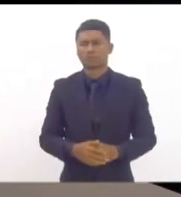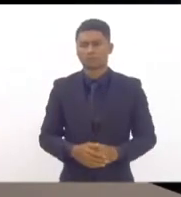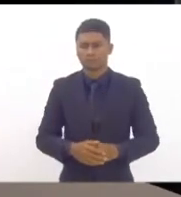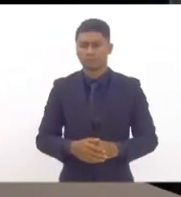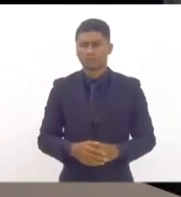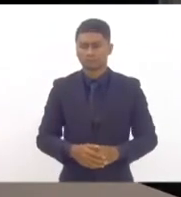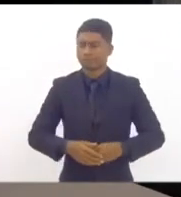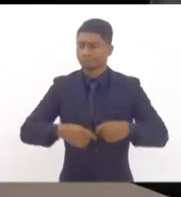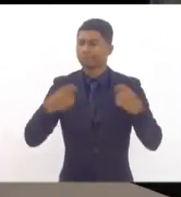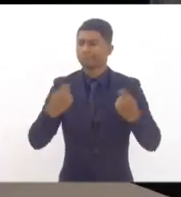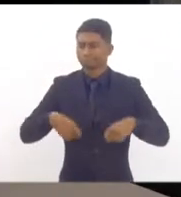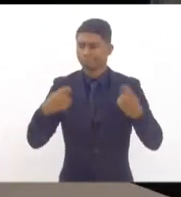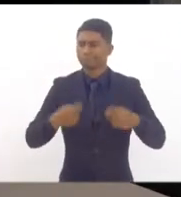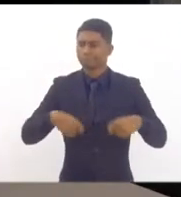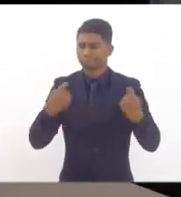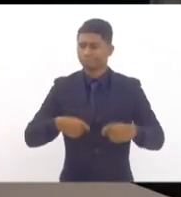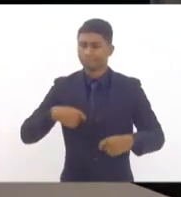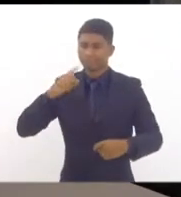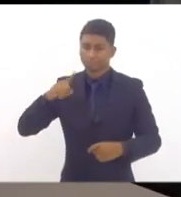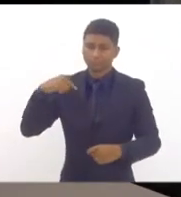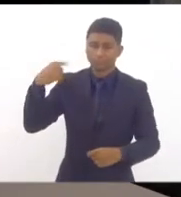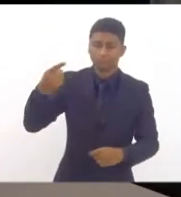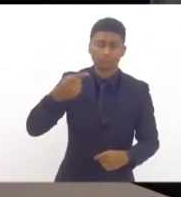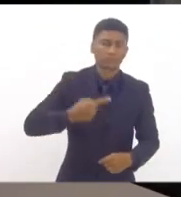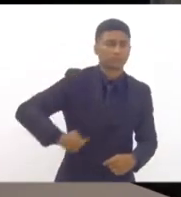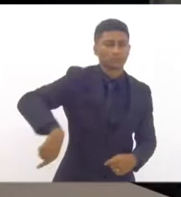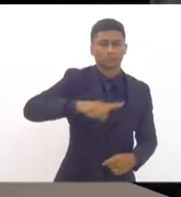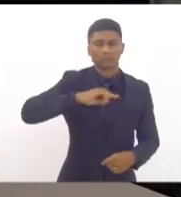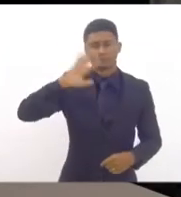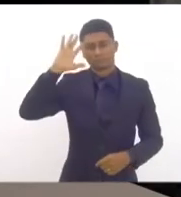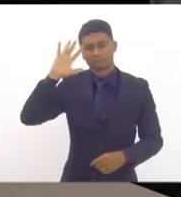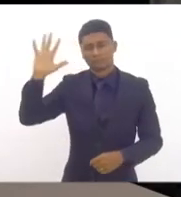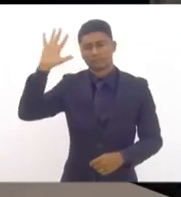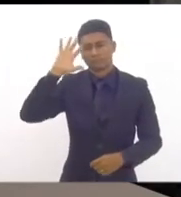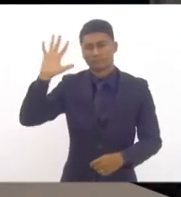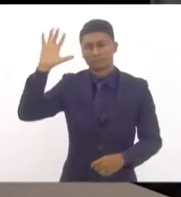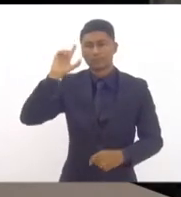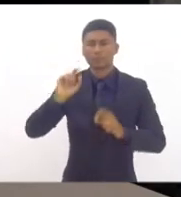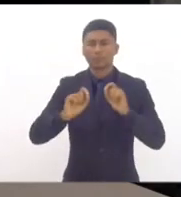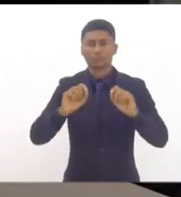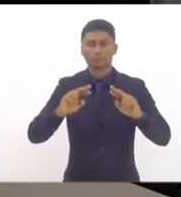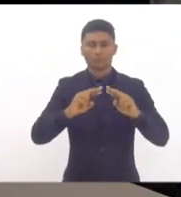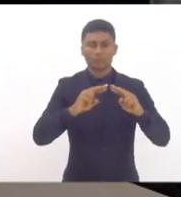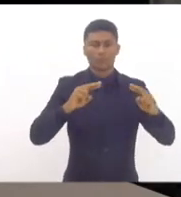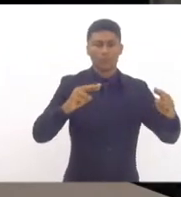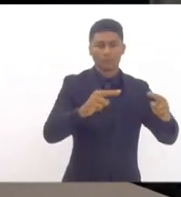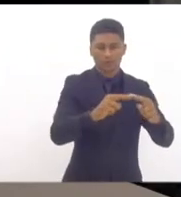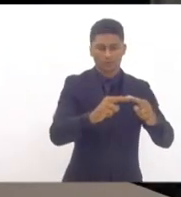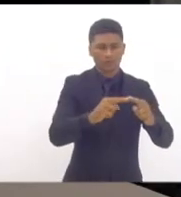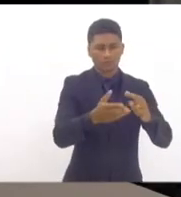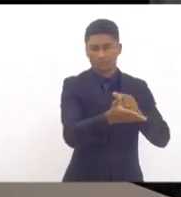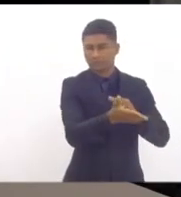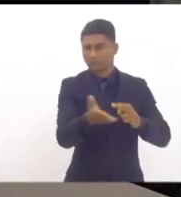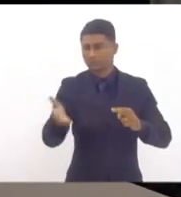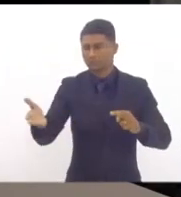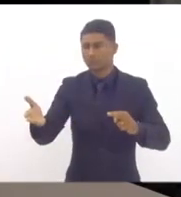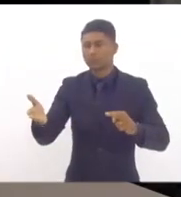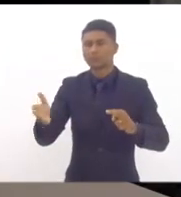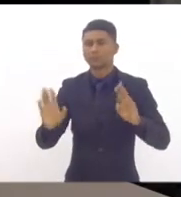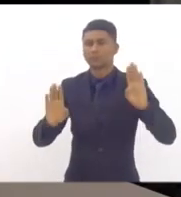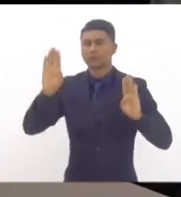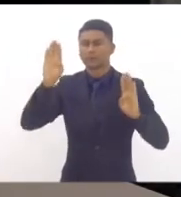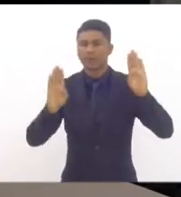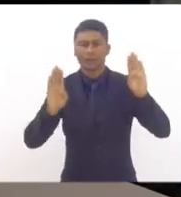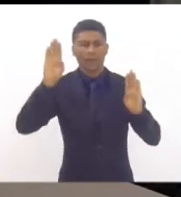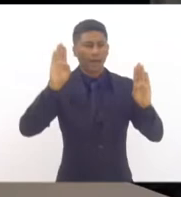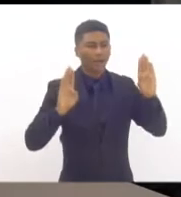no próximo ciclo, a gente pensar em uma reunião de apresentação dos membros, das pessoas, dos